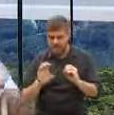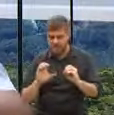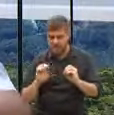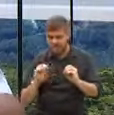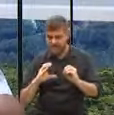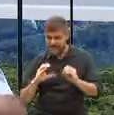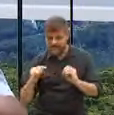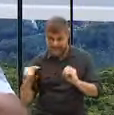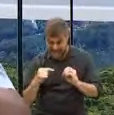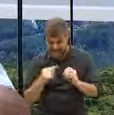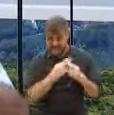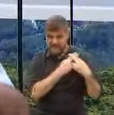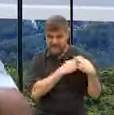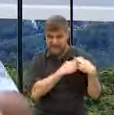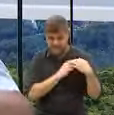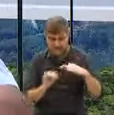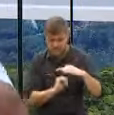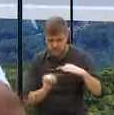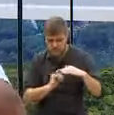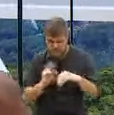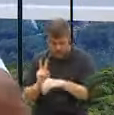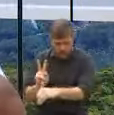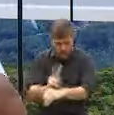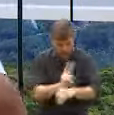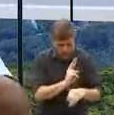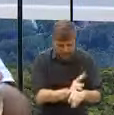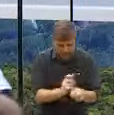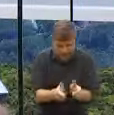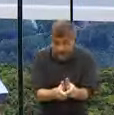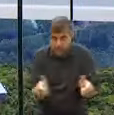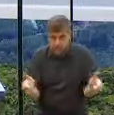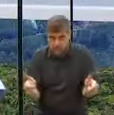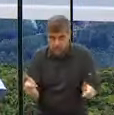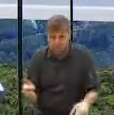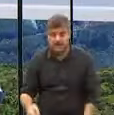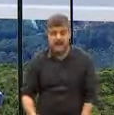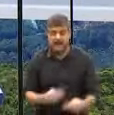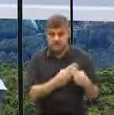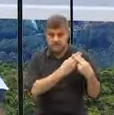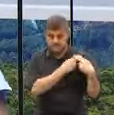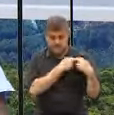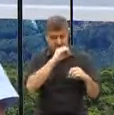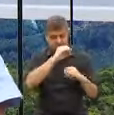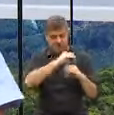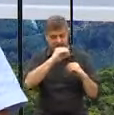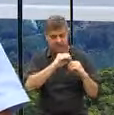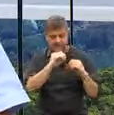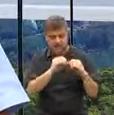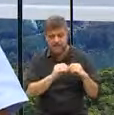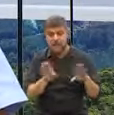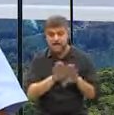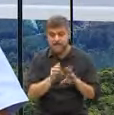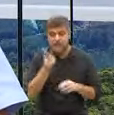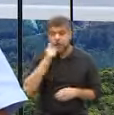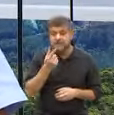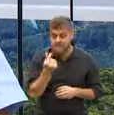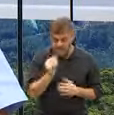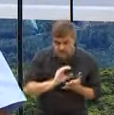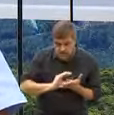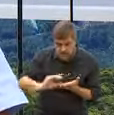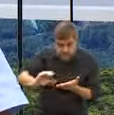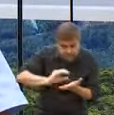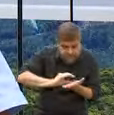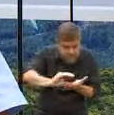de várias entidades, não de todas, mas da maioria das entidades de Campinas, que também cofinancia algumas